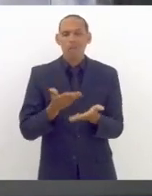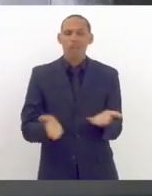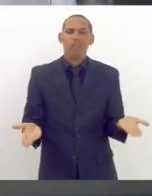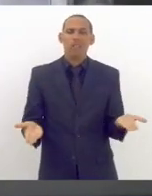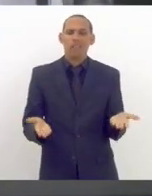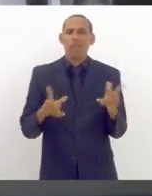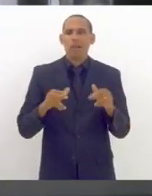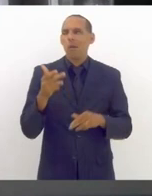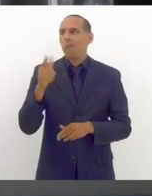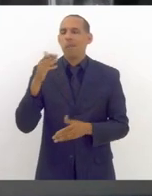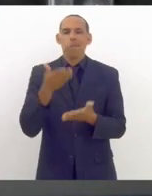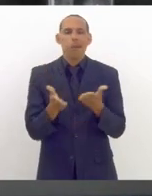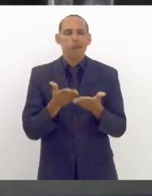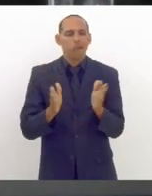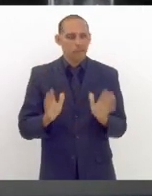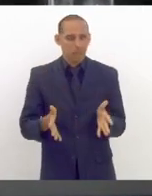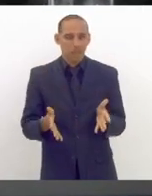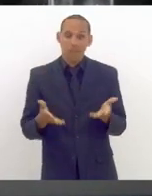Então